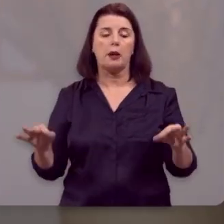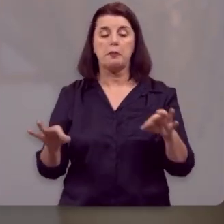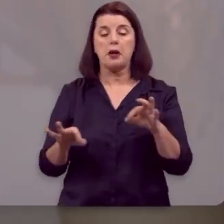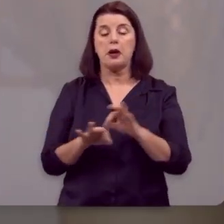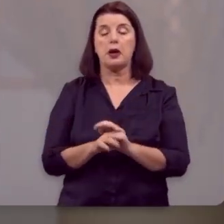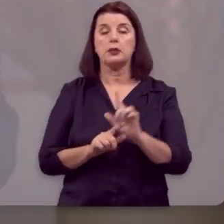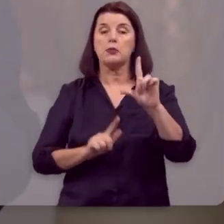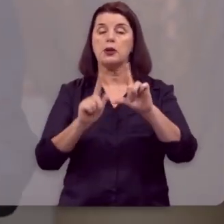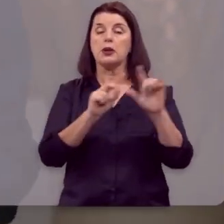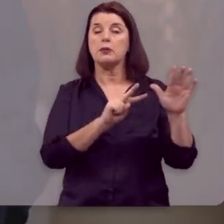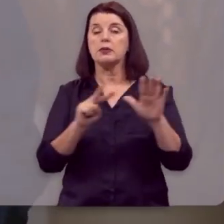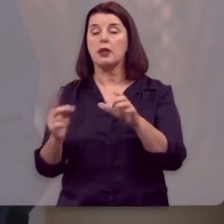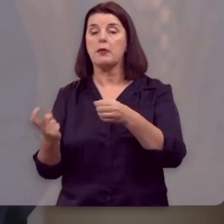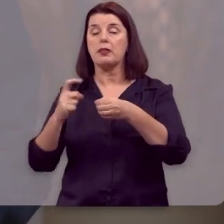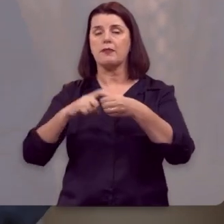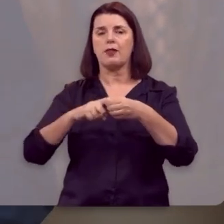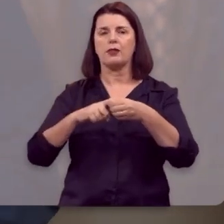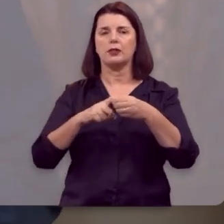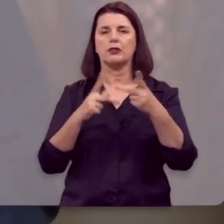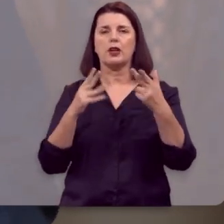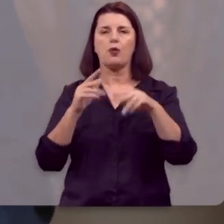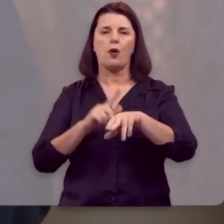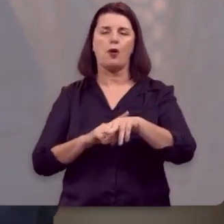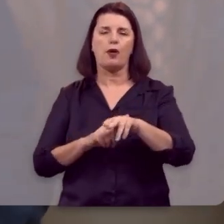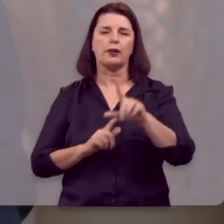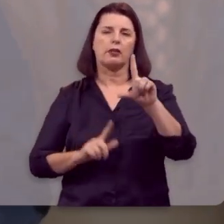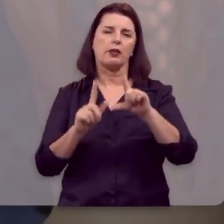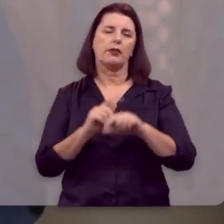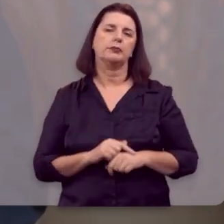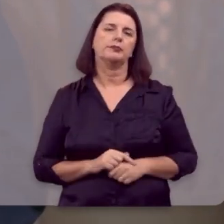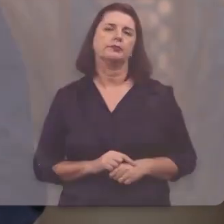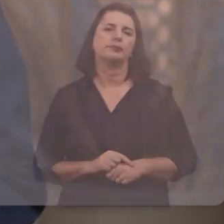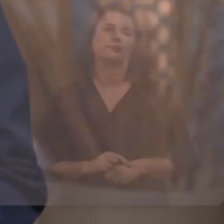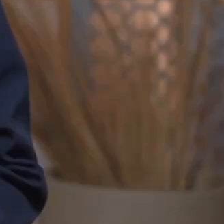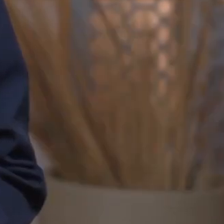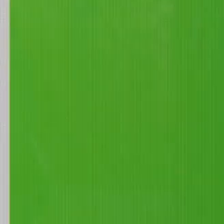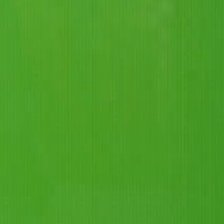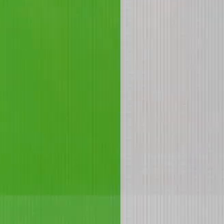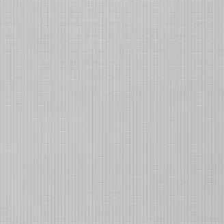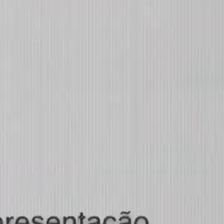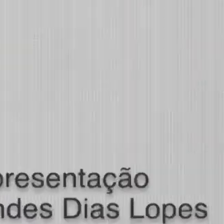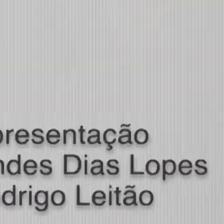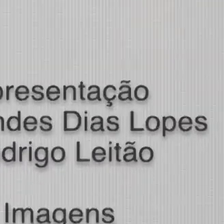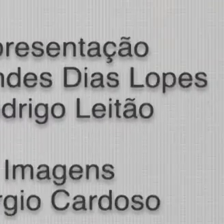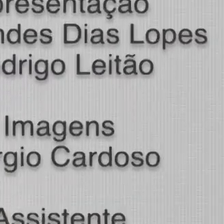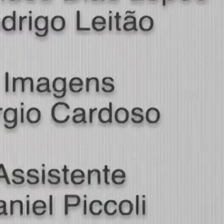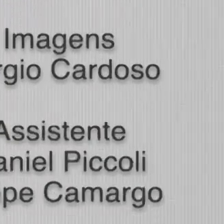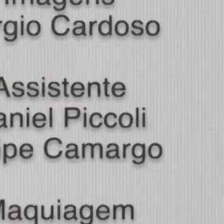Nós vamos encerrando o nosso programa. Semana que vem estaremos de volta no mesmo horário e no mesmo canal.